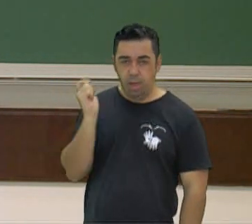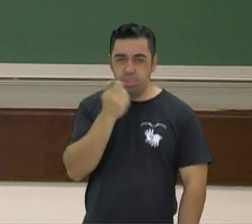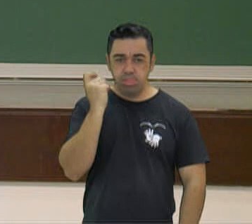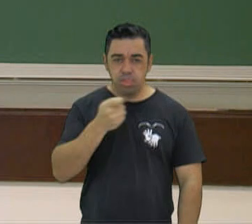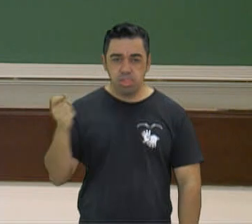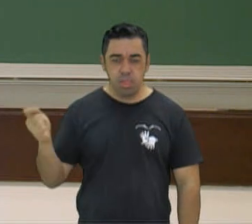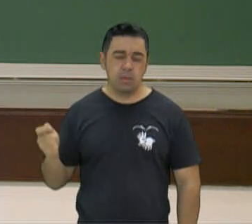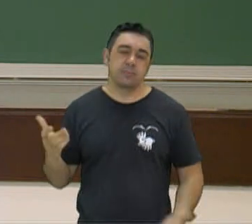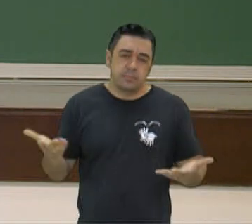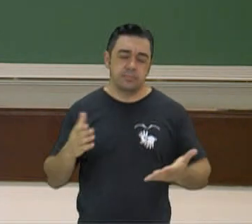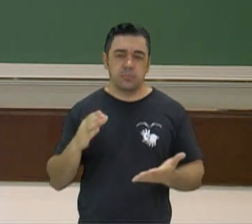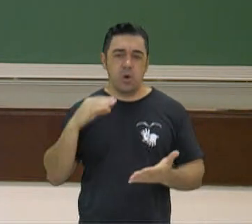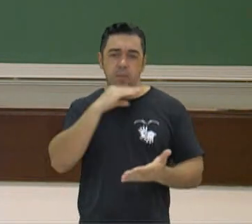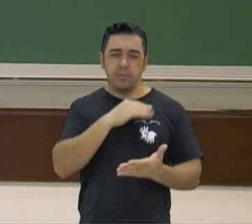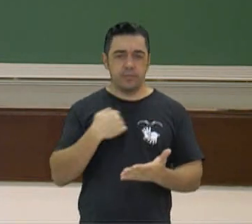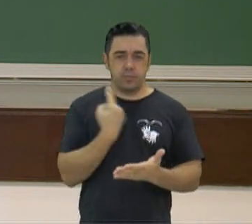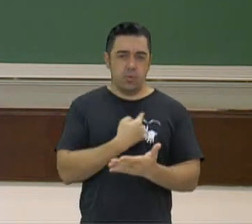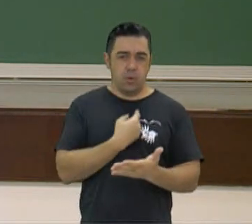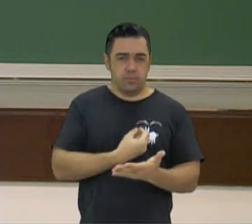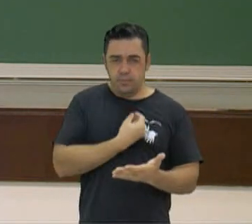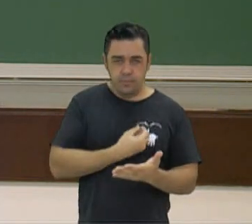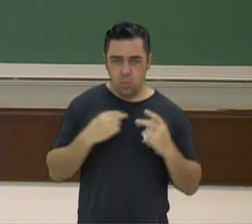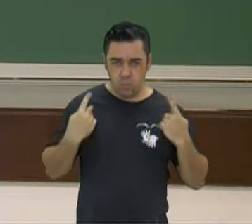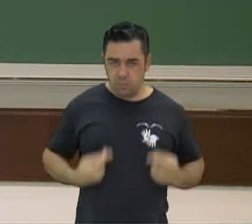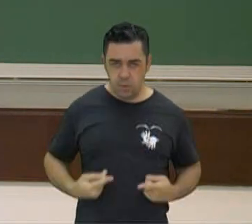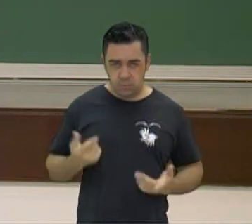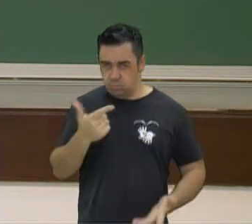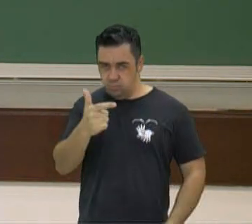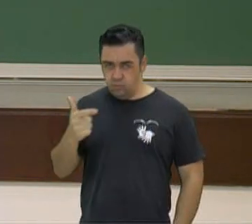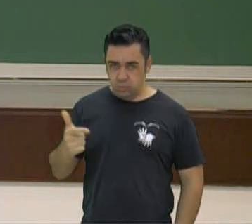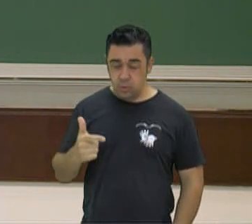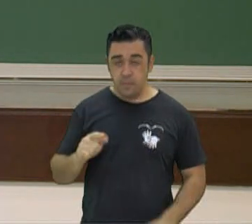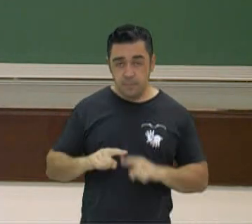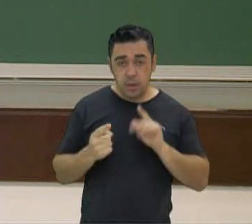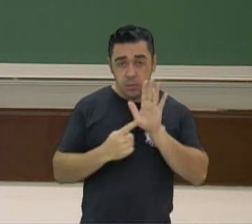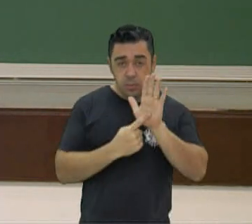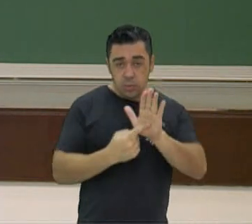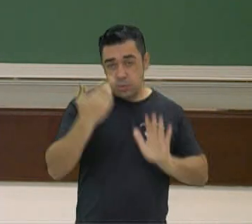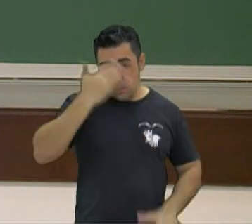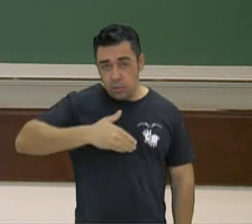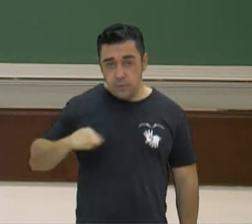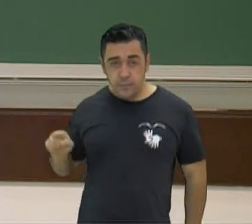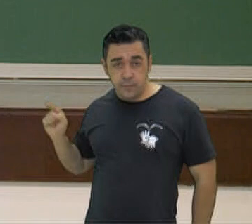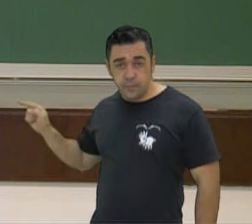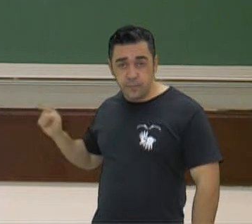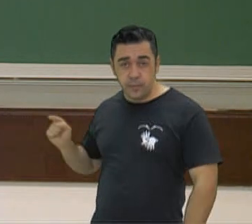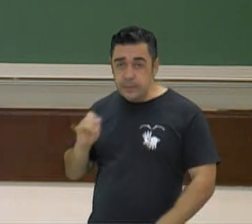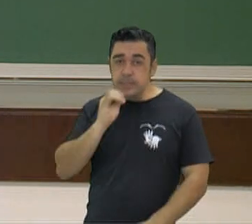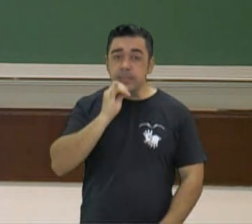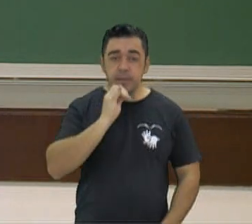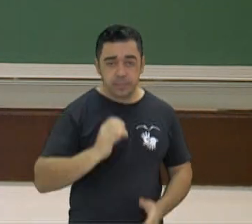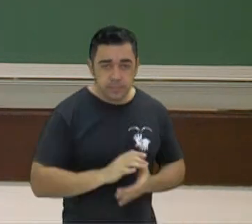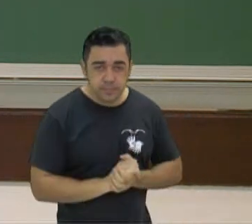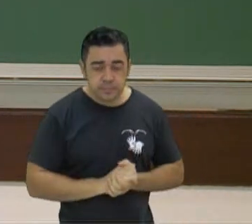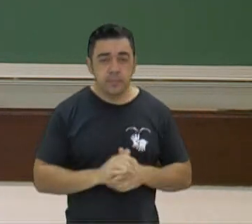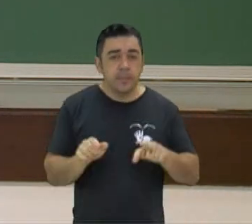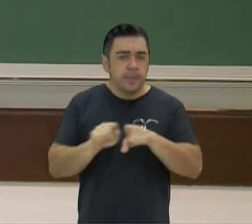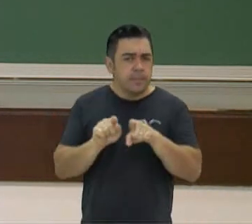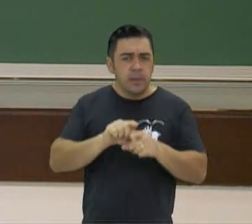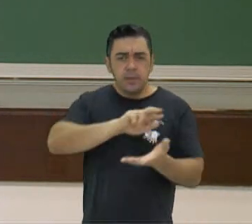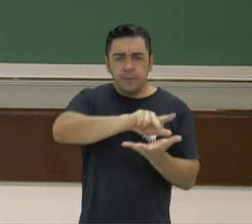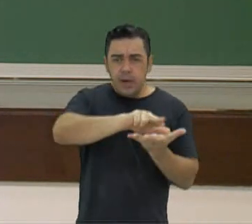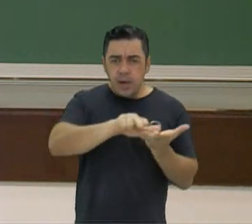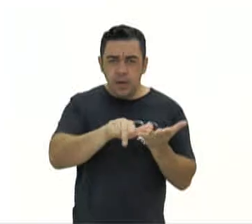bonitinho. Lógico que a gente não existia, né, humano na época do trilobita. Mas está mostrando aqui alguns fósseis para vocês verem os exemplos. E aqui também tem